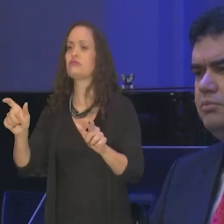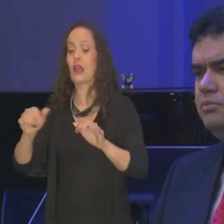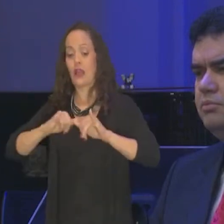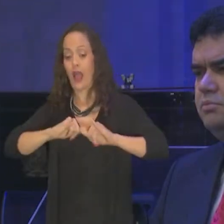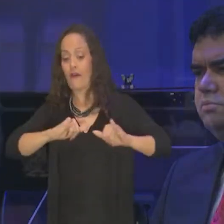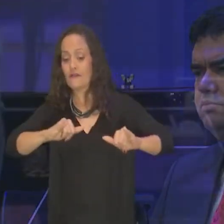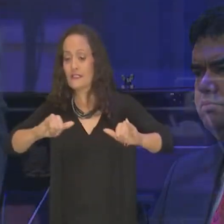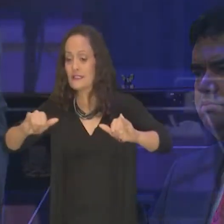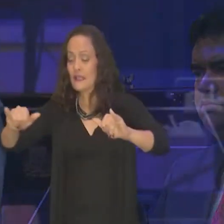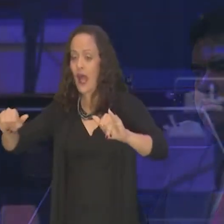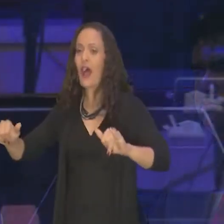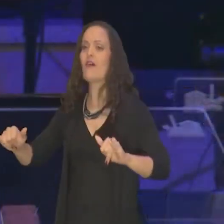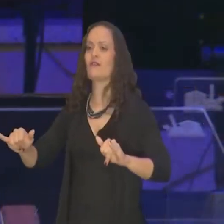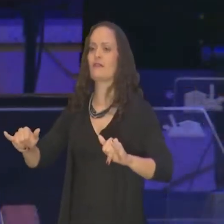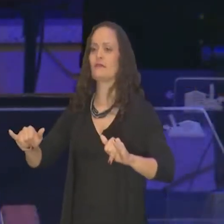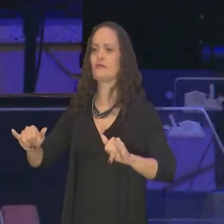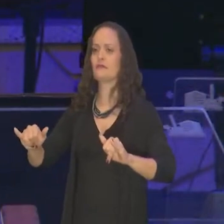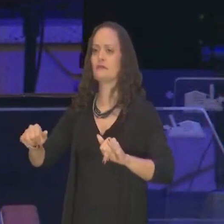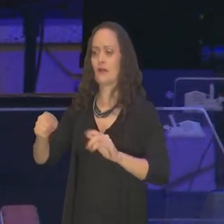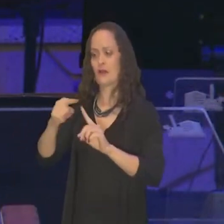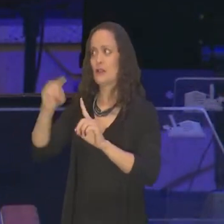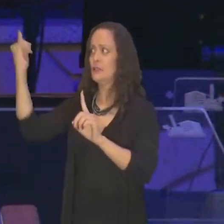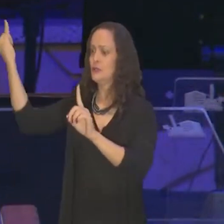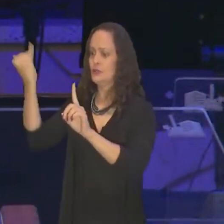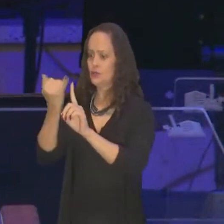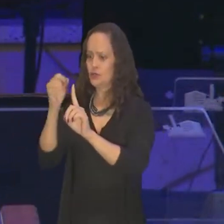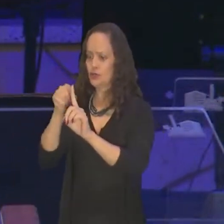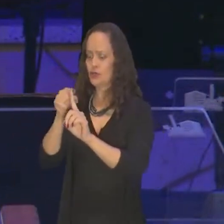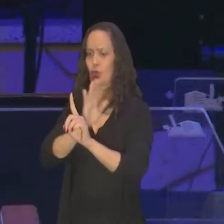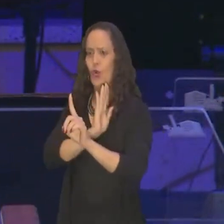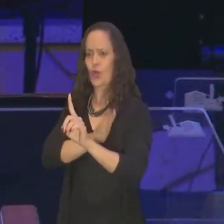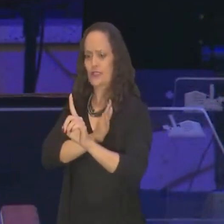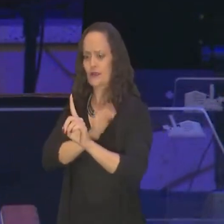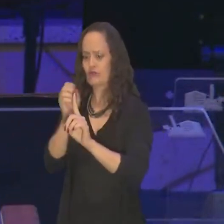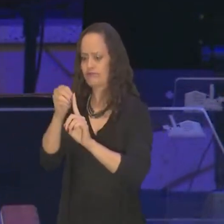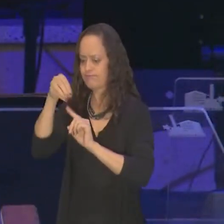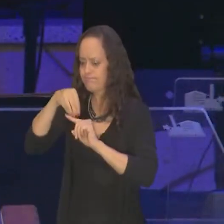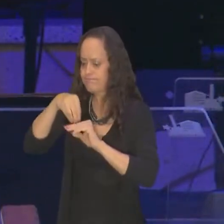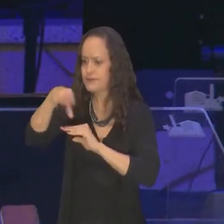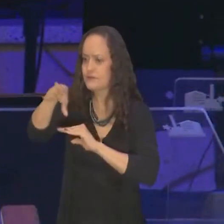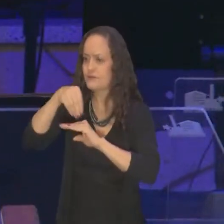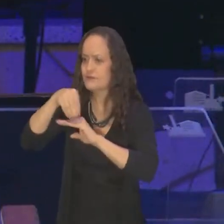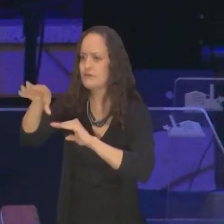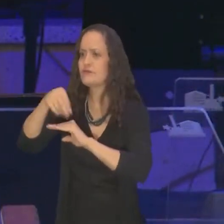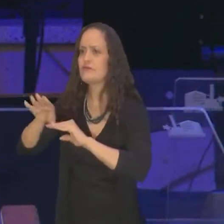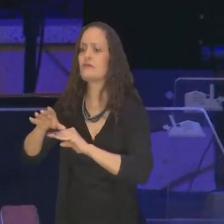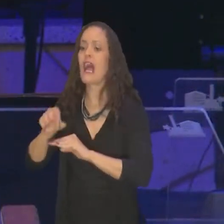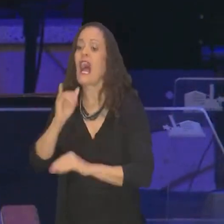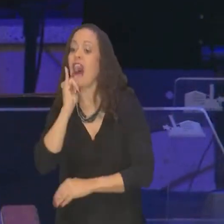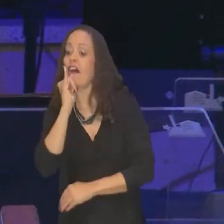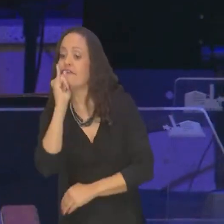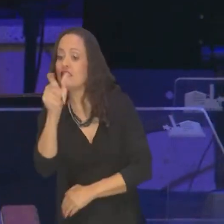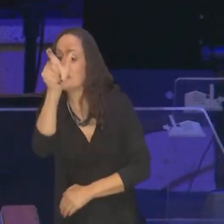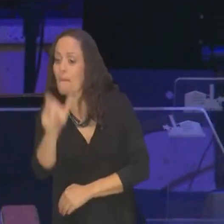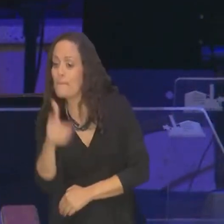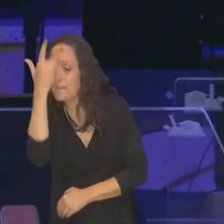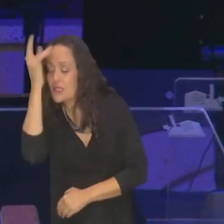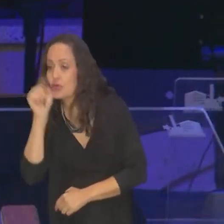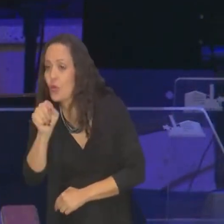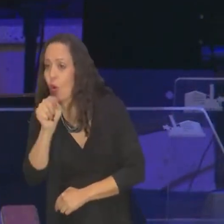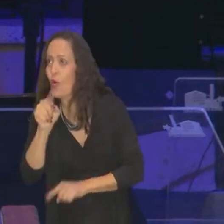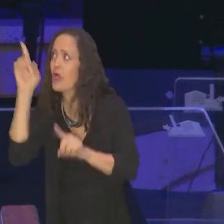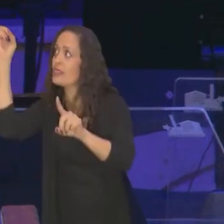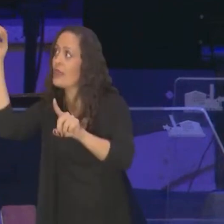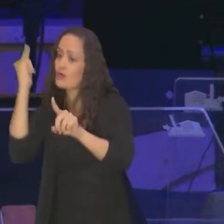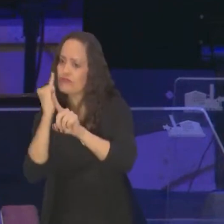Deus colocava no coração do profeta com endereço, com uma especificidade, com um